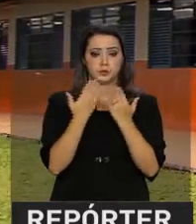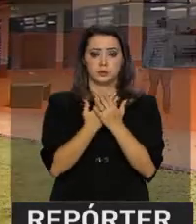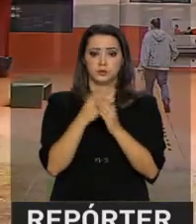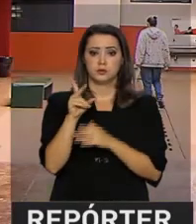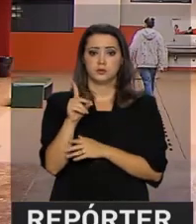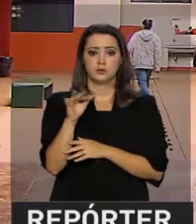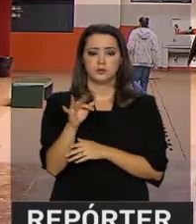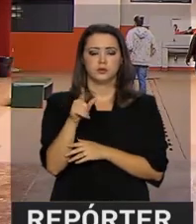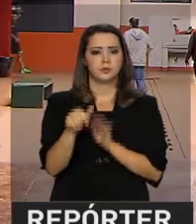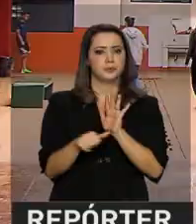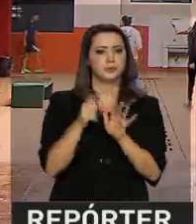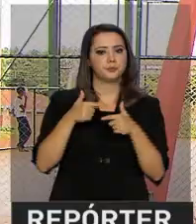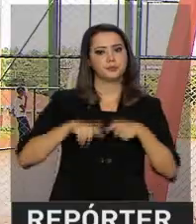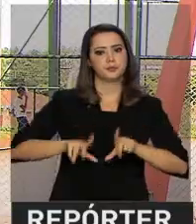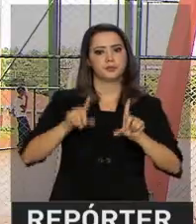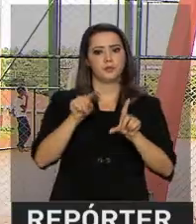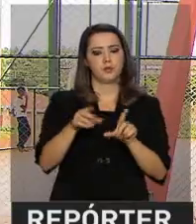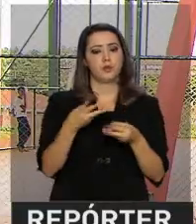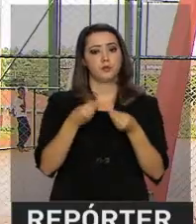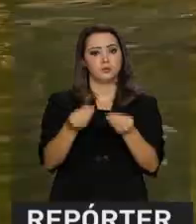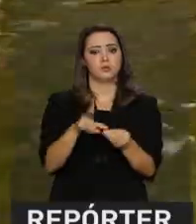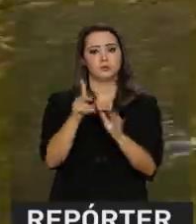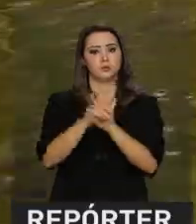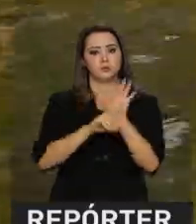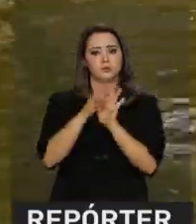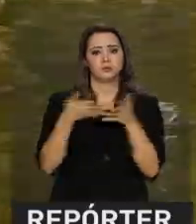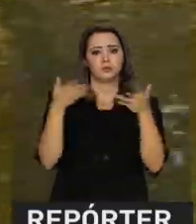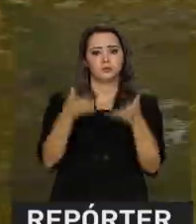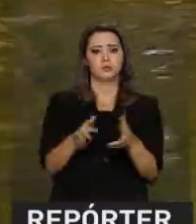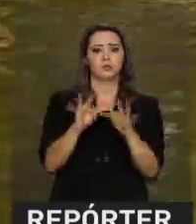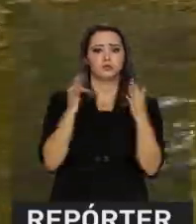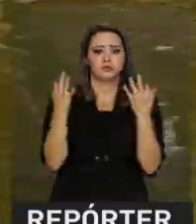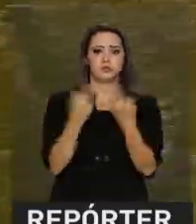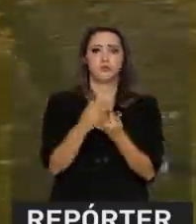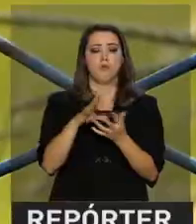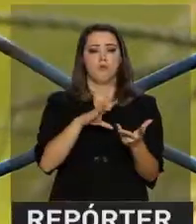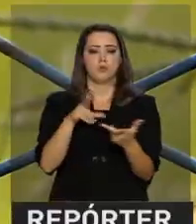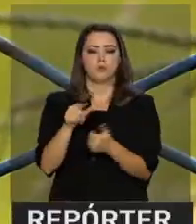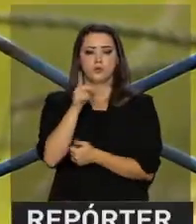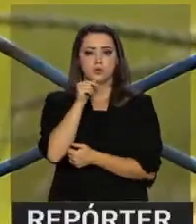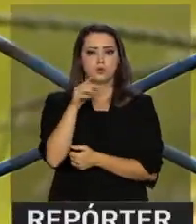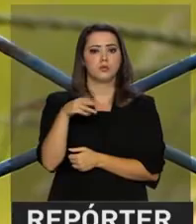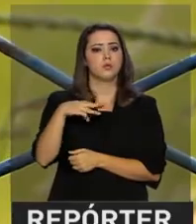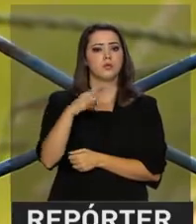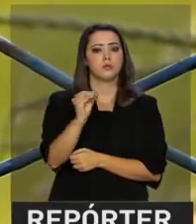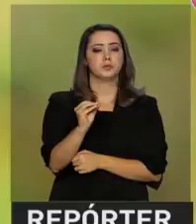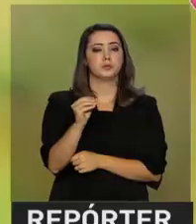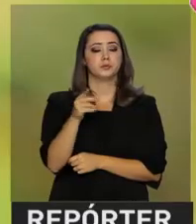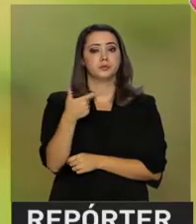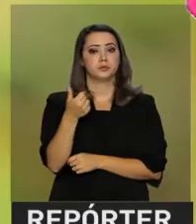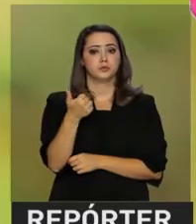Distrito Federal foi uma das premiadas e ganhou o direito de participar do Fórum Mundial da Água em março de